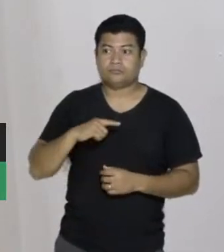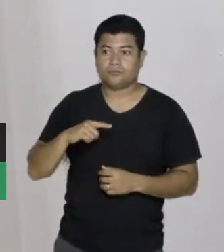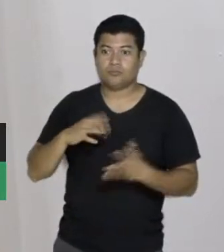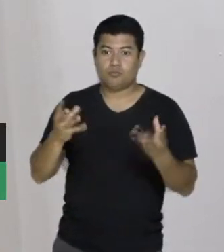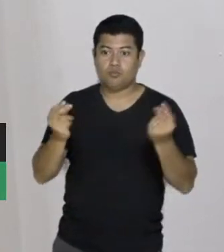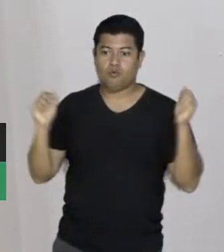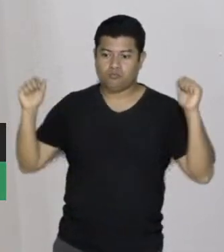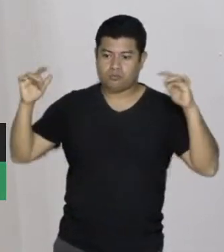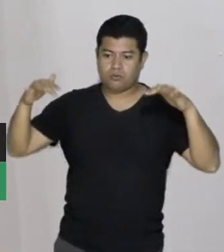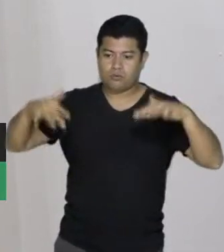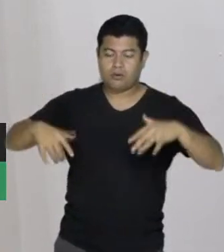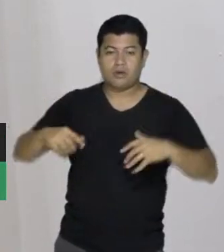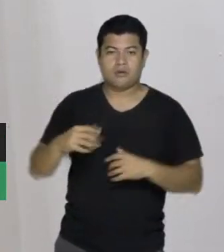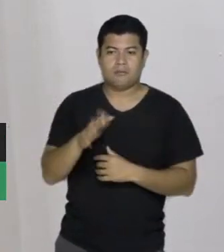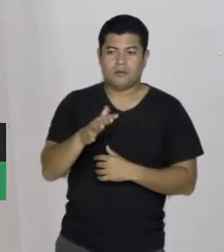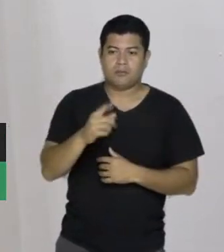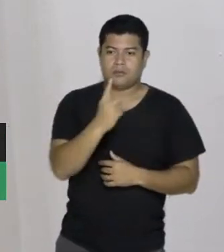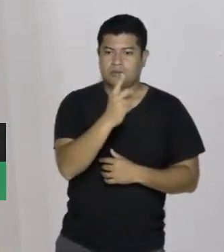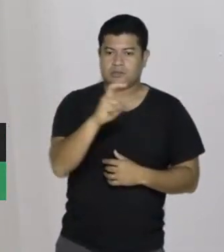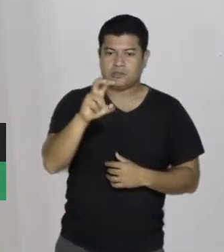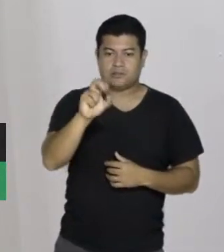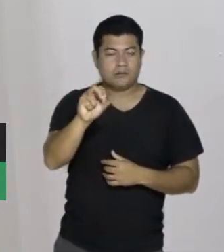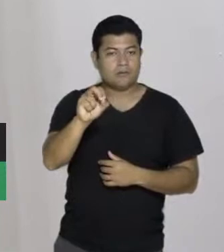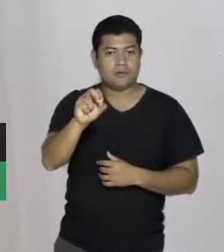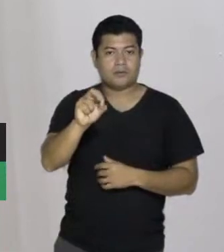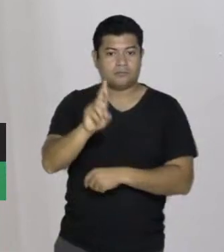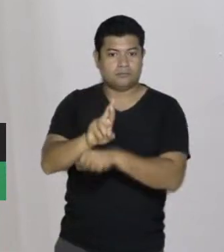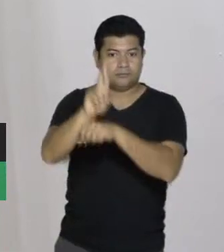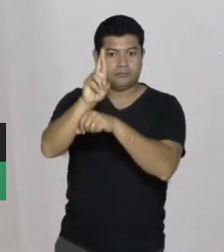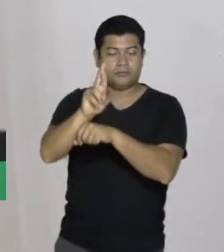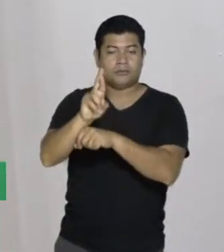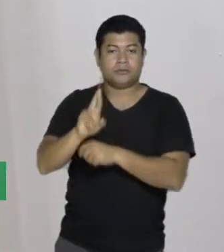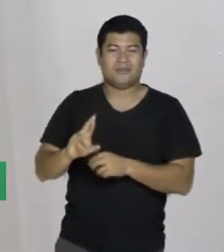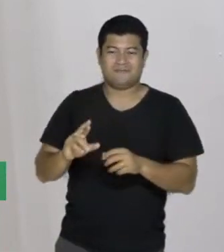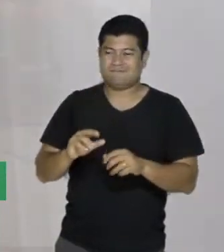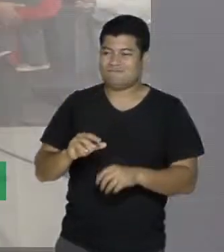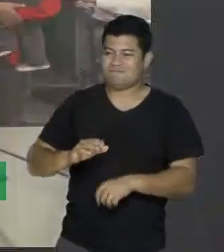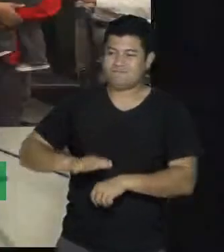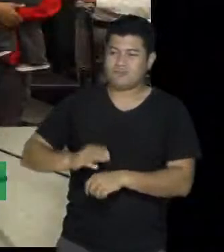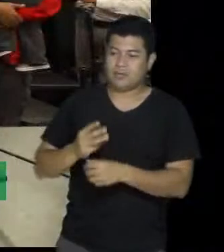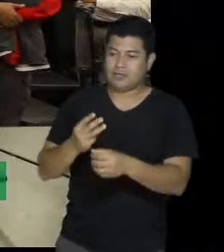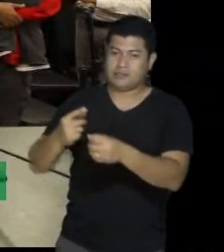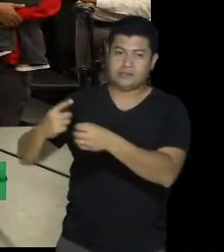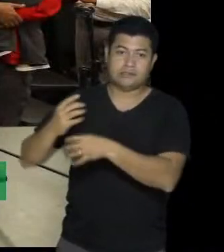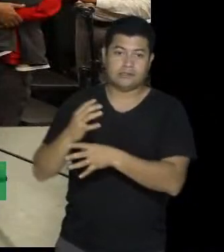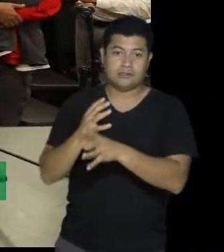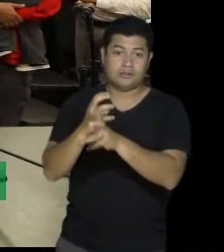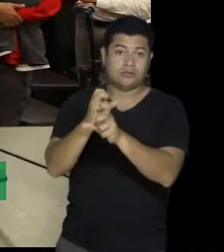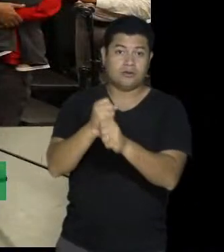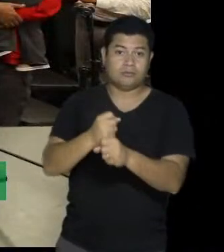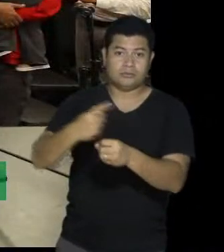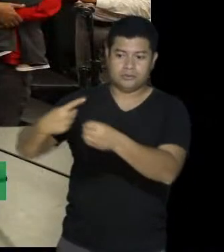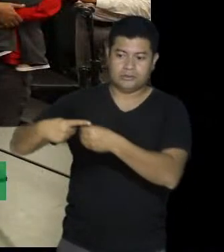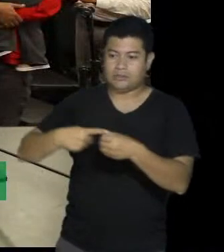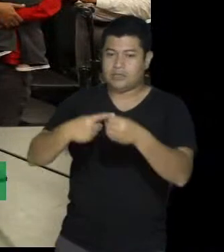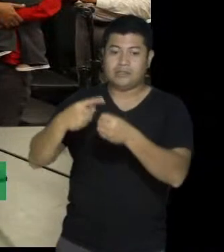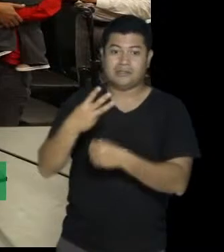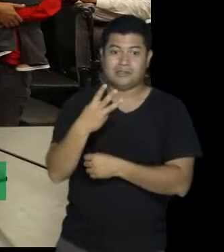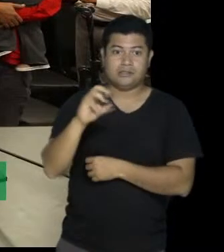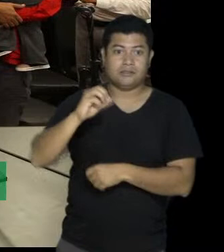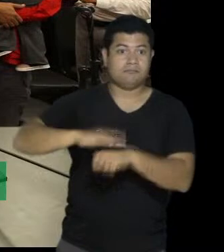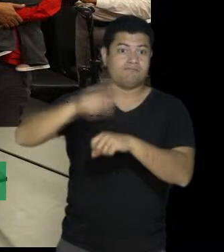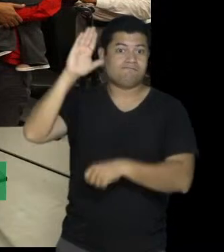representantes de mais de 30 municípios de bombeiros e bombeiras voluntários de mais de 30 municípios ali ó